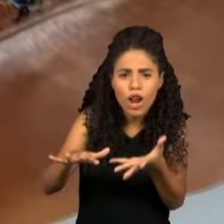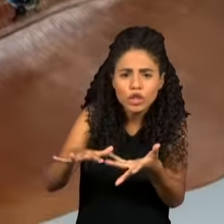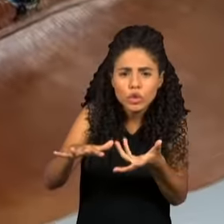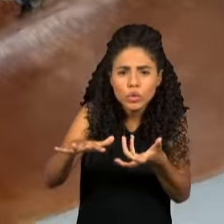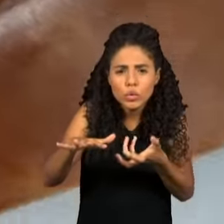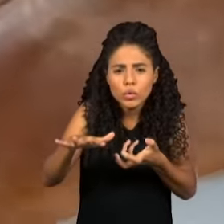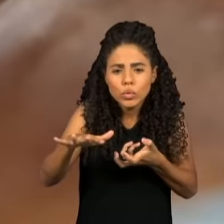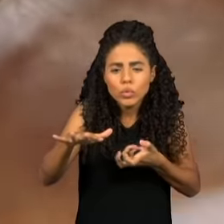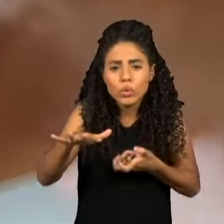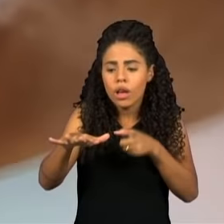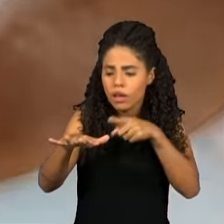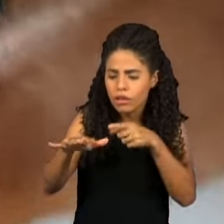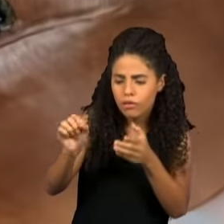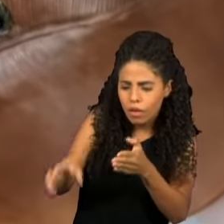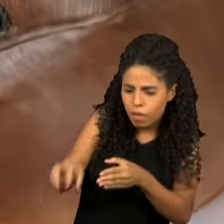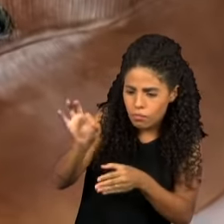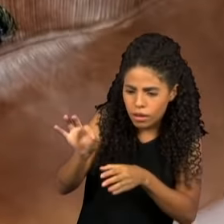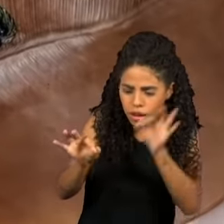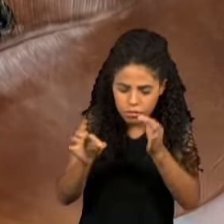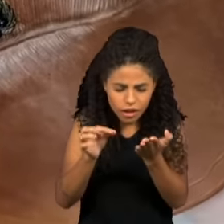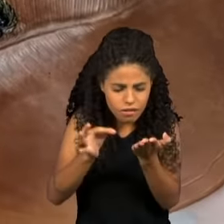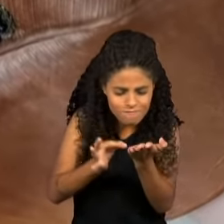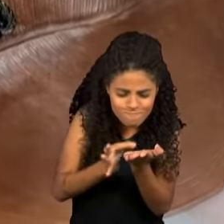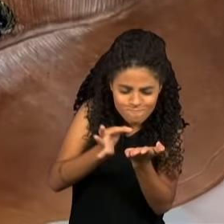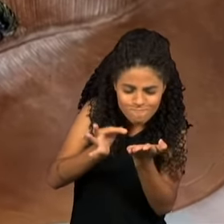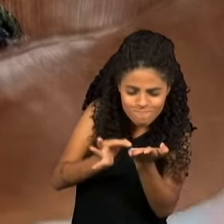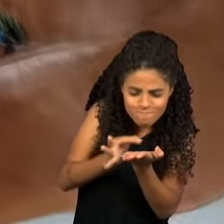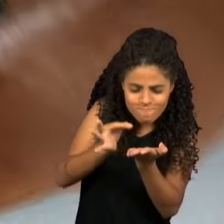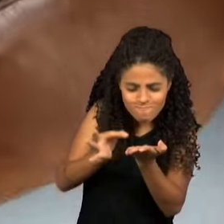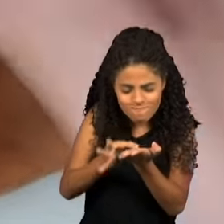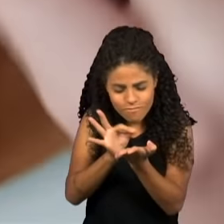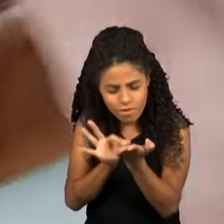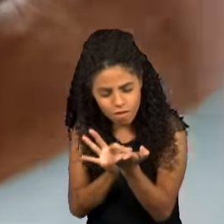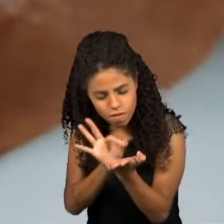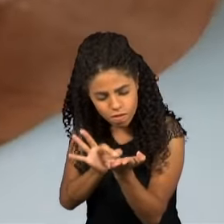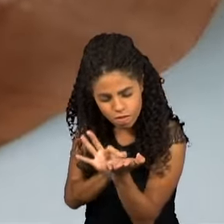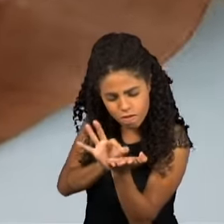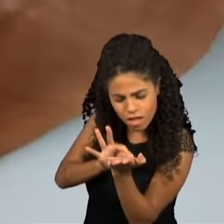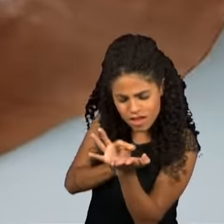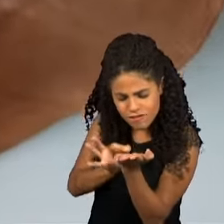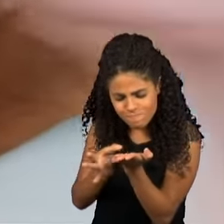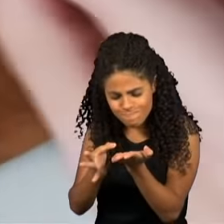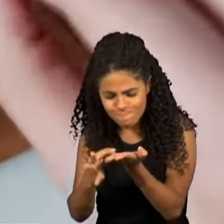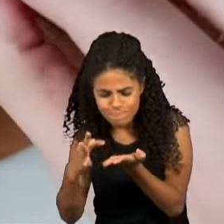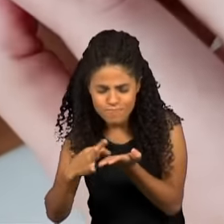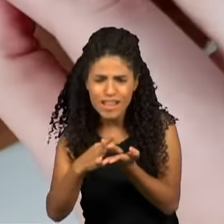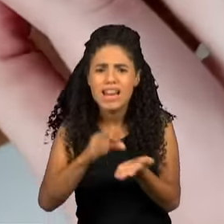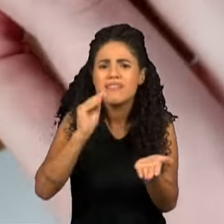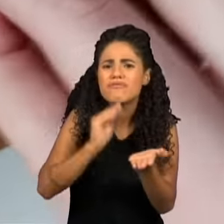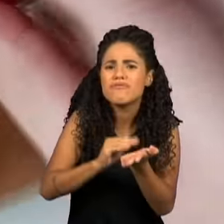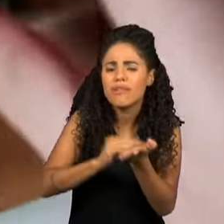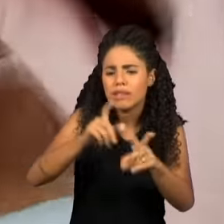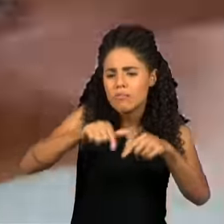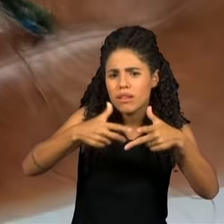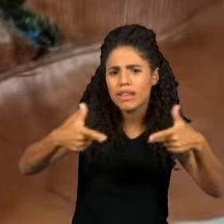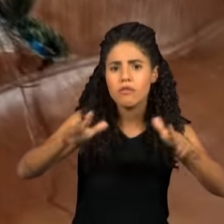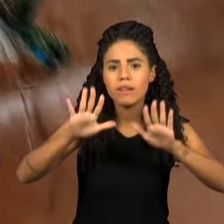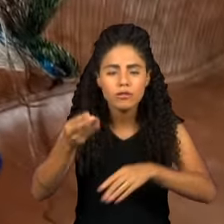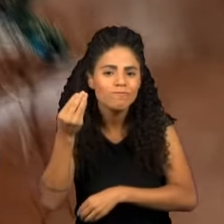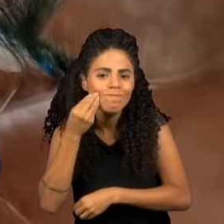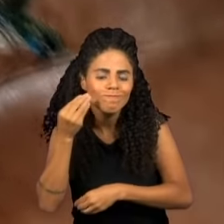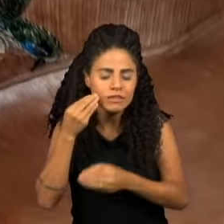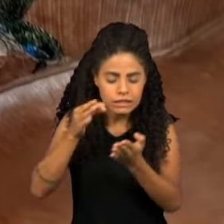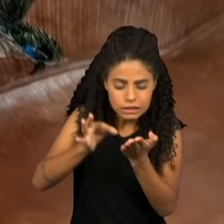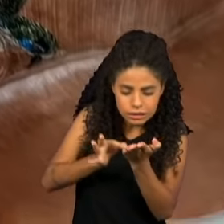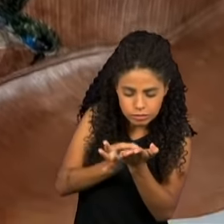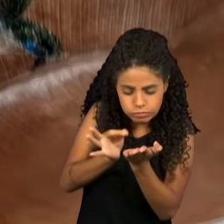a outra. Então, assim, foi meio que uma falta assim, de material ali na hora. E daí por isso comecei